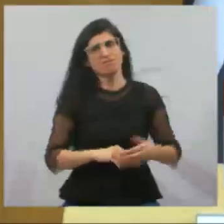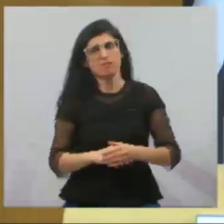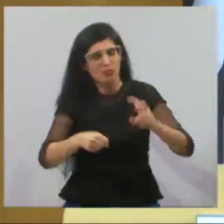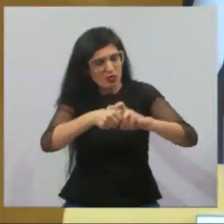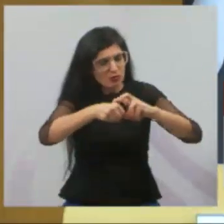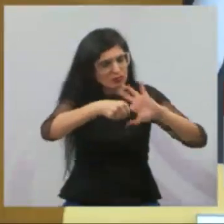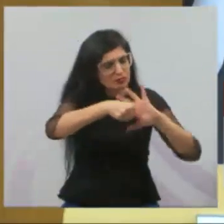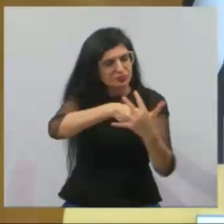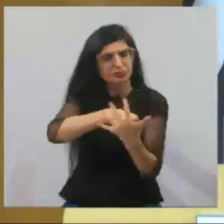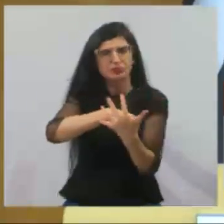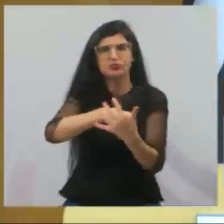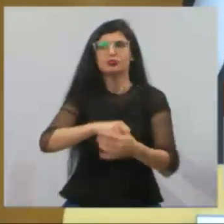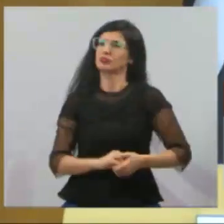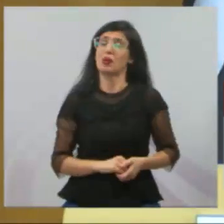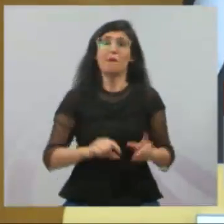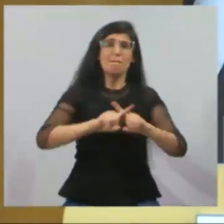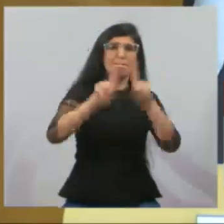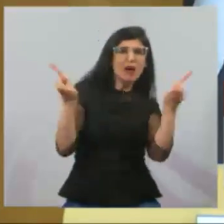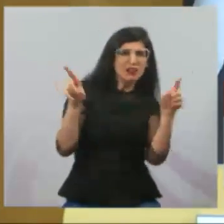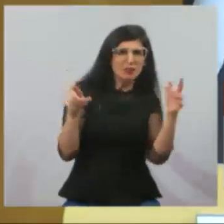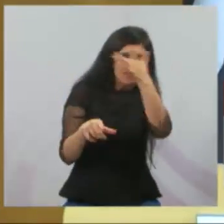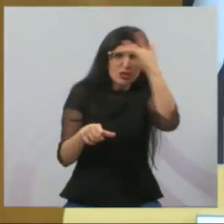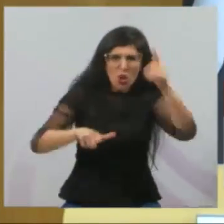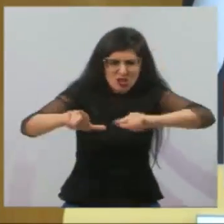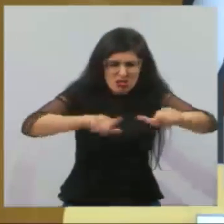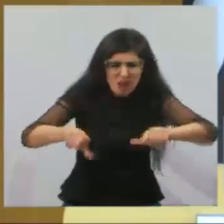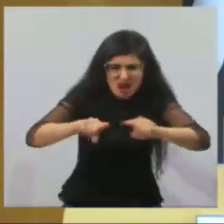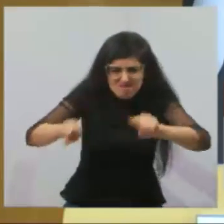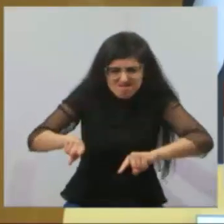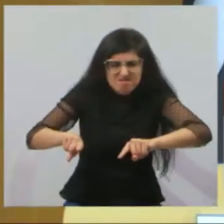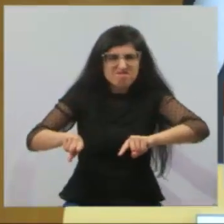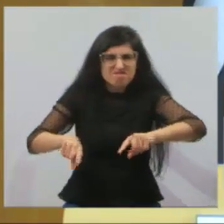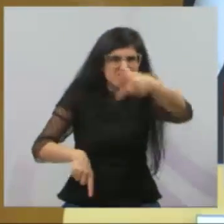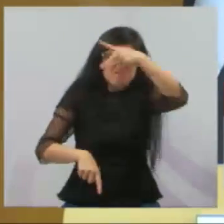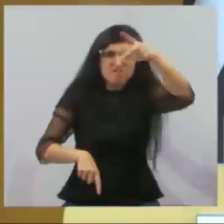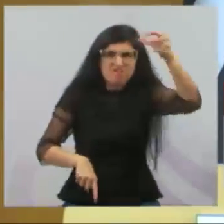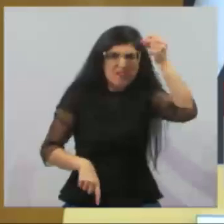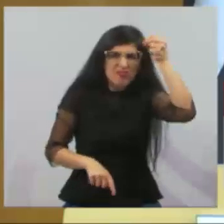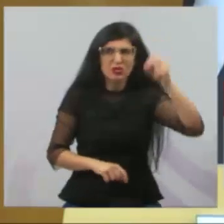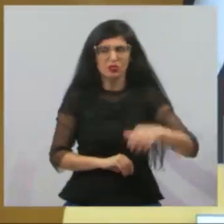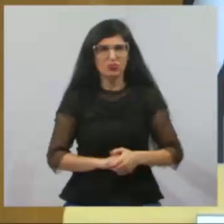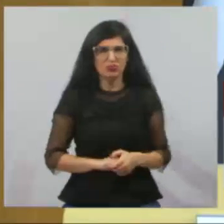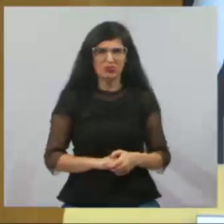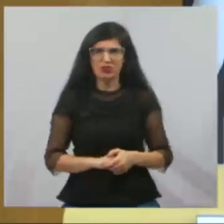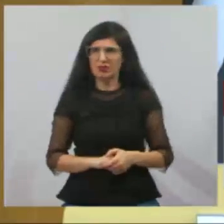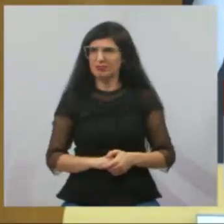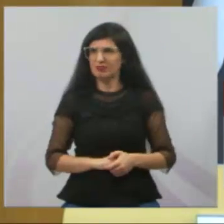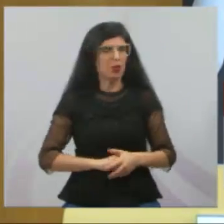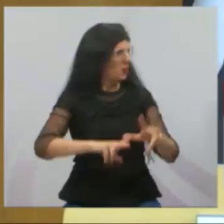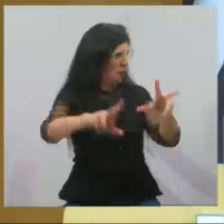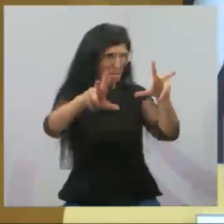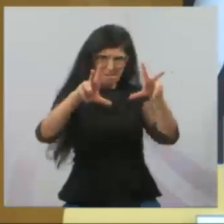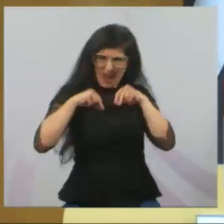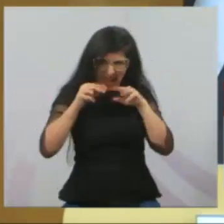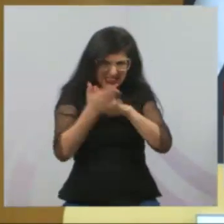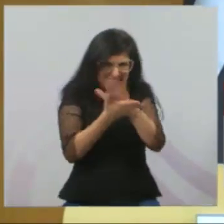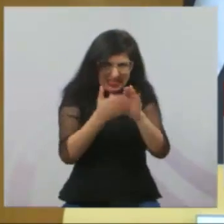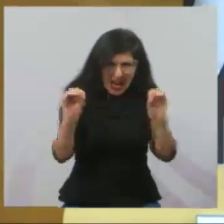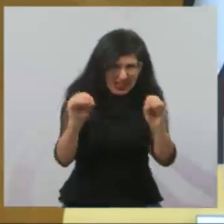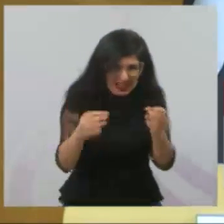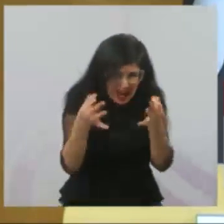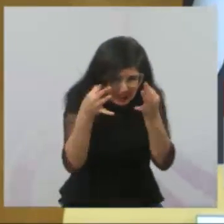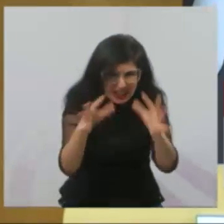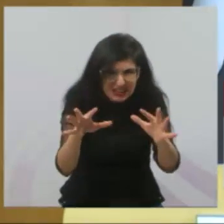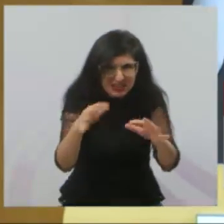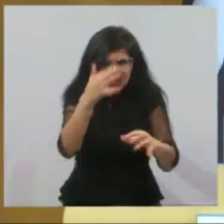pandemia. E para o servidor público? E para o servidor público, não merece nenhuma atenção?